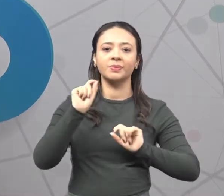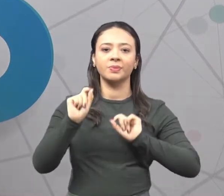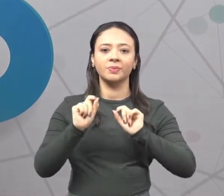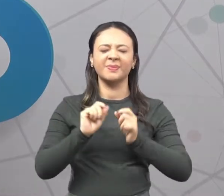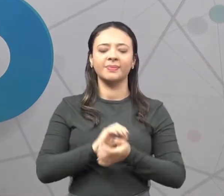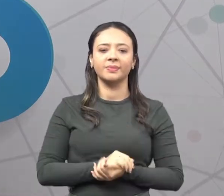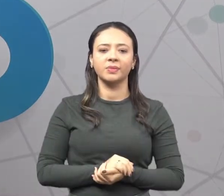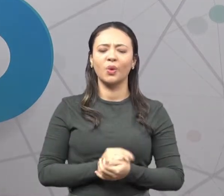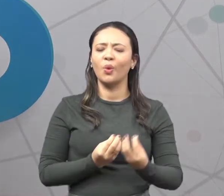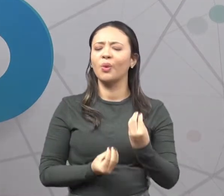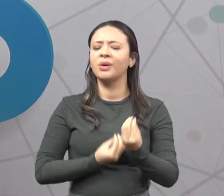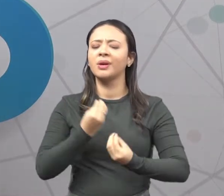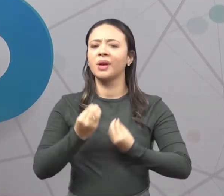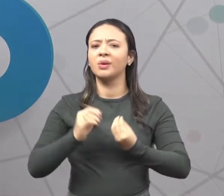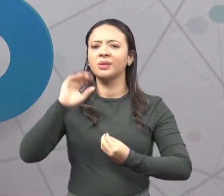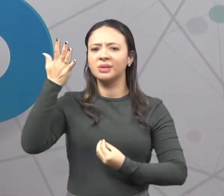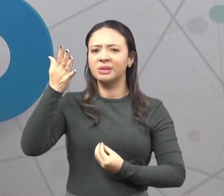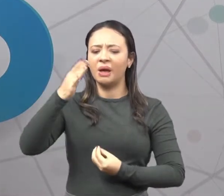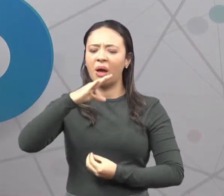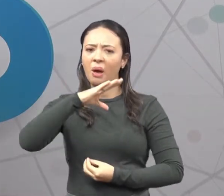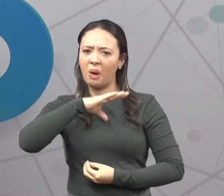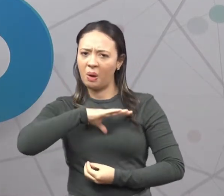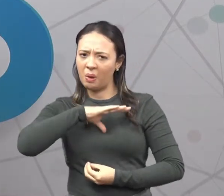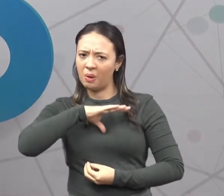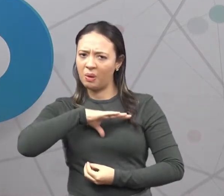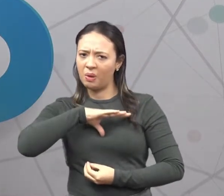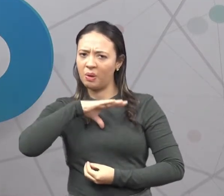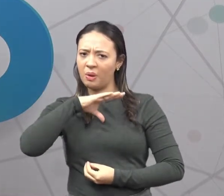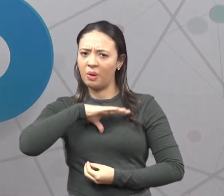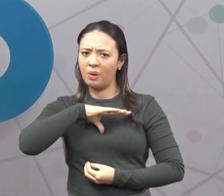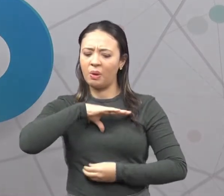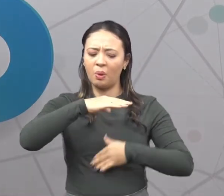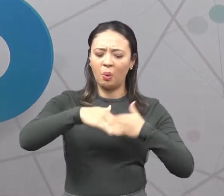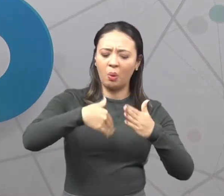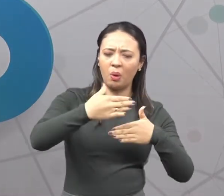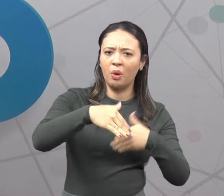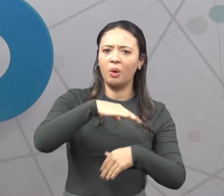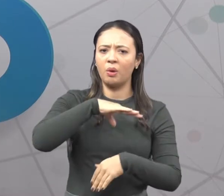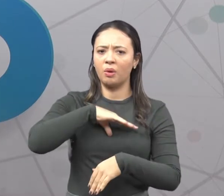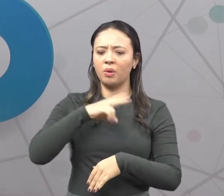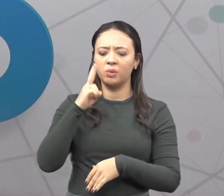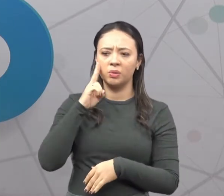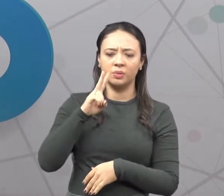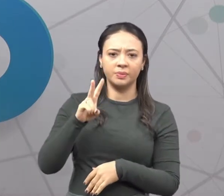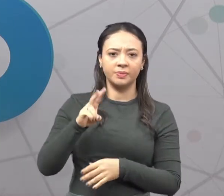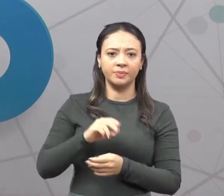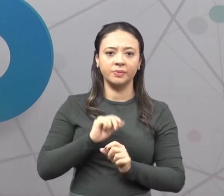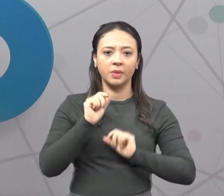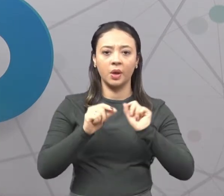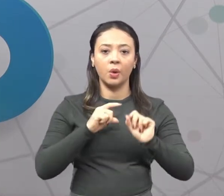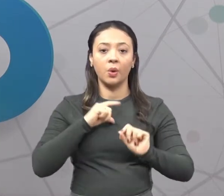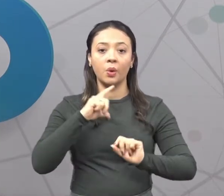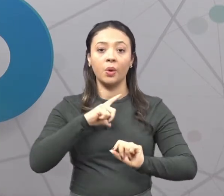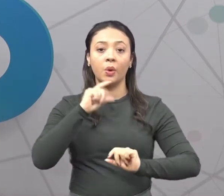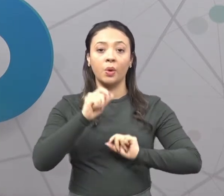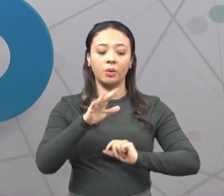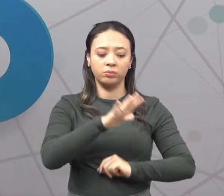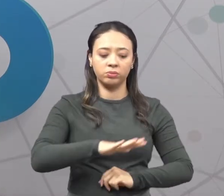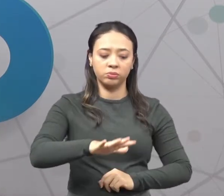como se deu esse processo de urbanização, tá? Aqui nós temos a zona